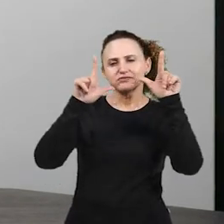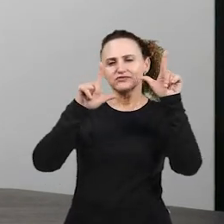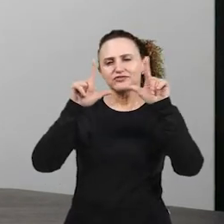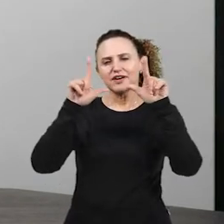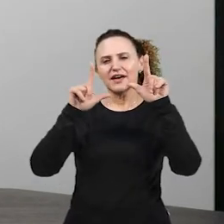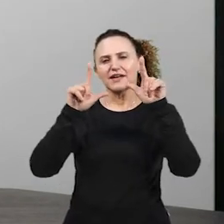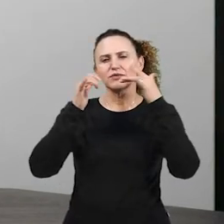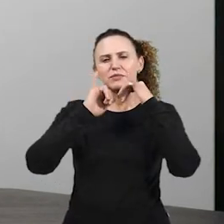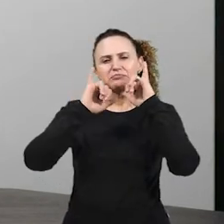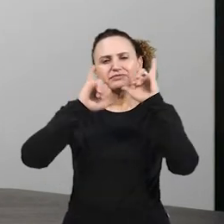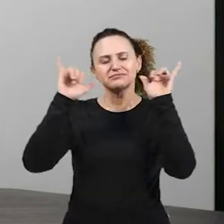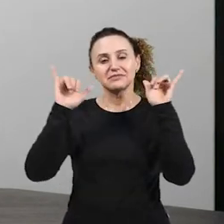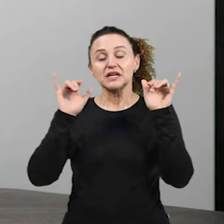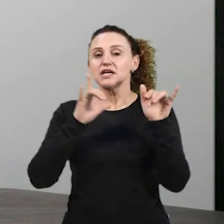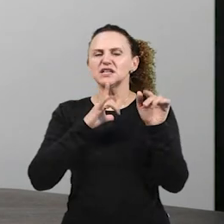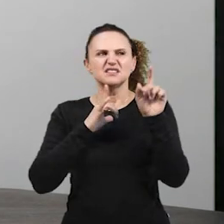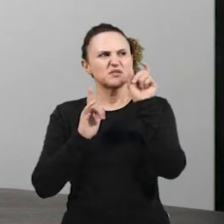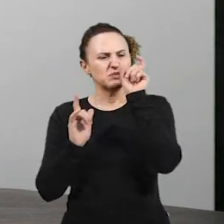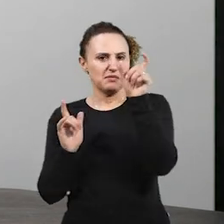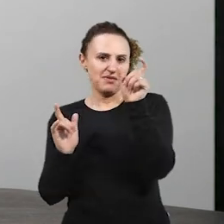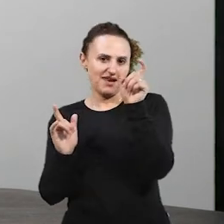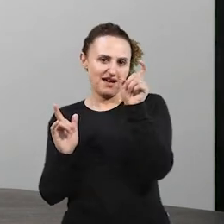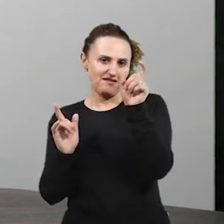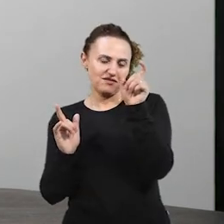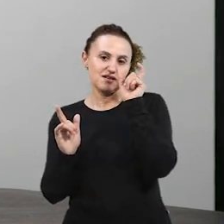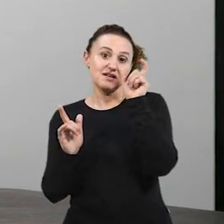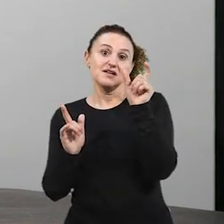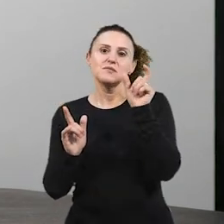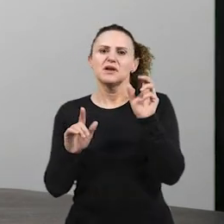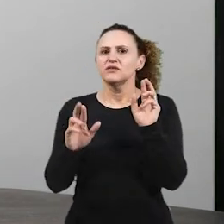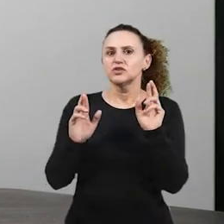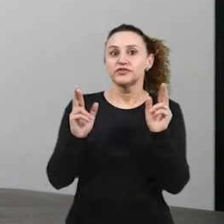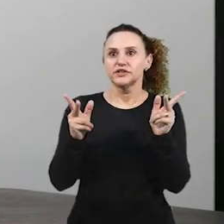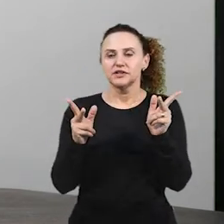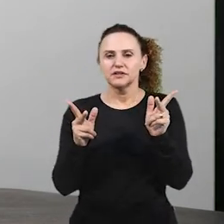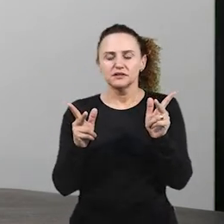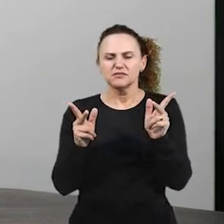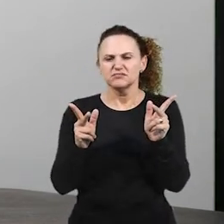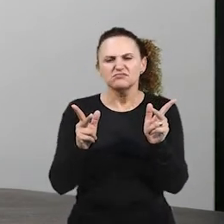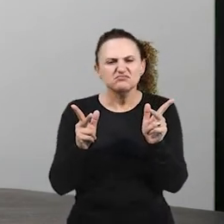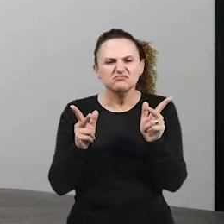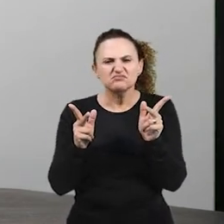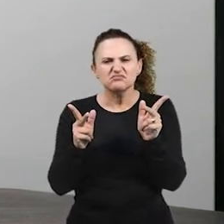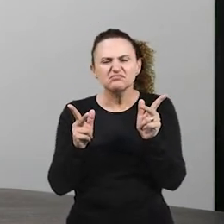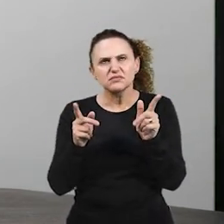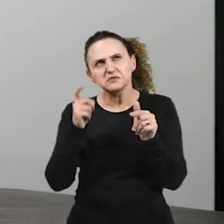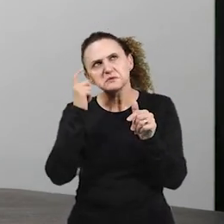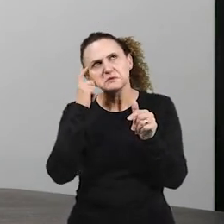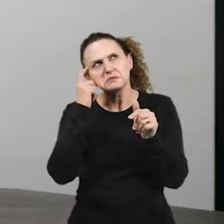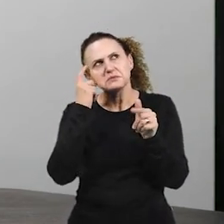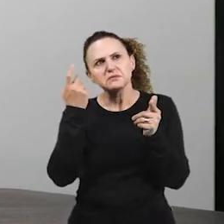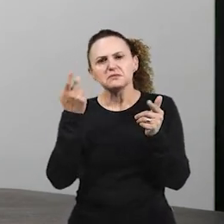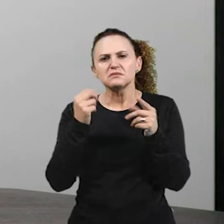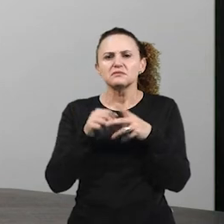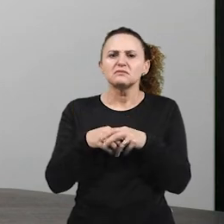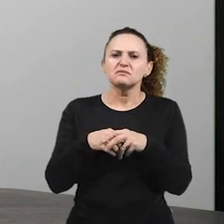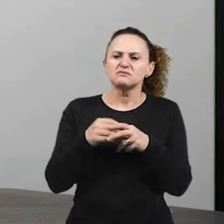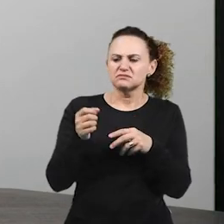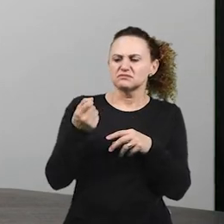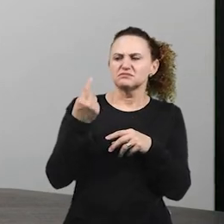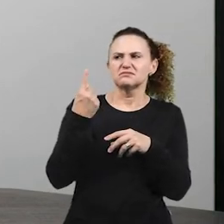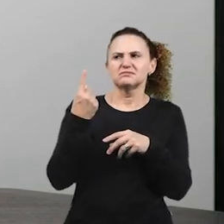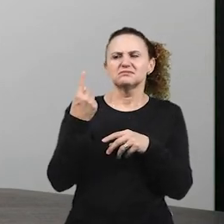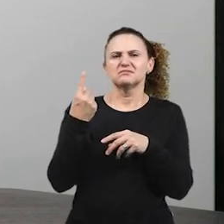propaganda e surge uma palavra né uma palavra diferente é E aí você fala assim